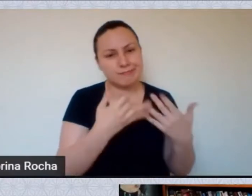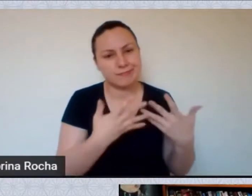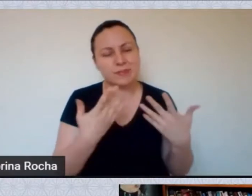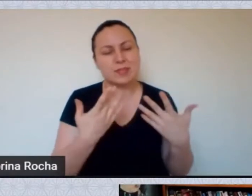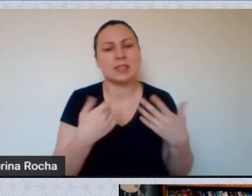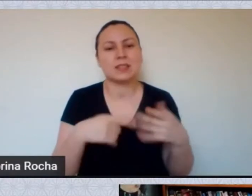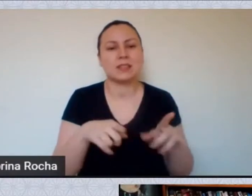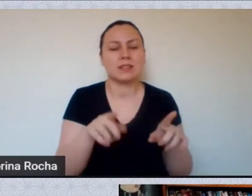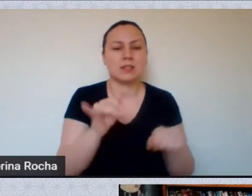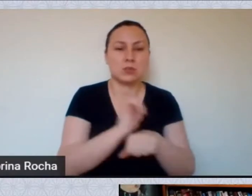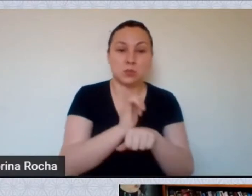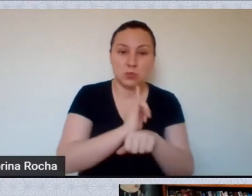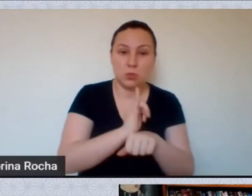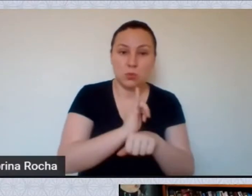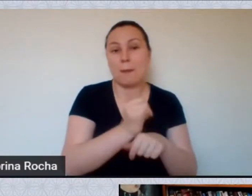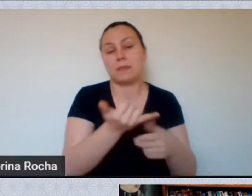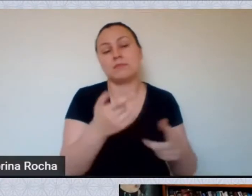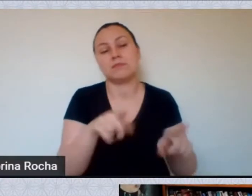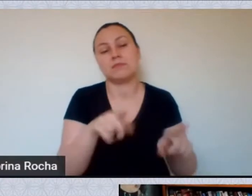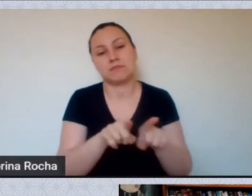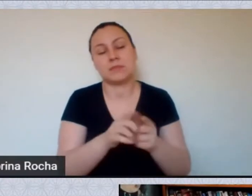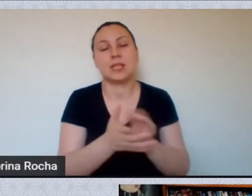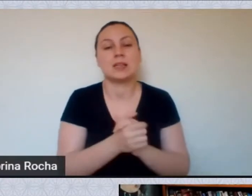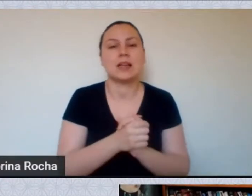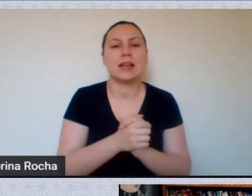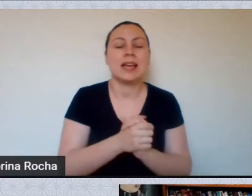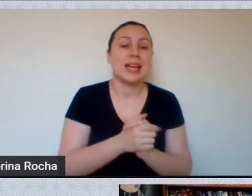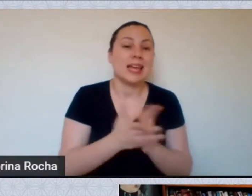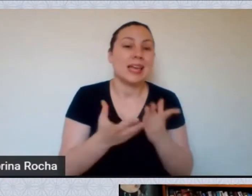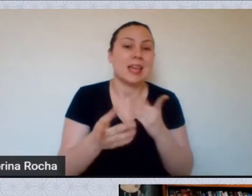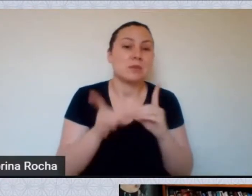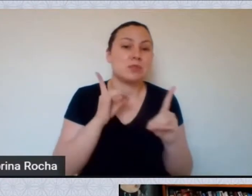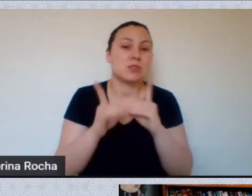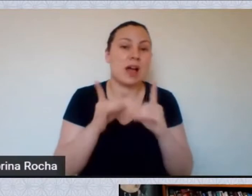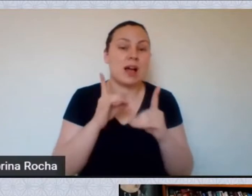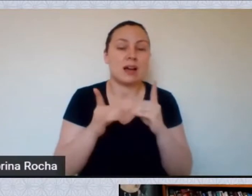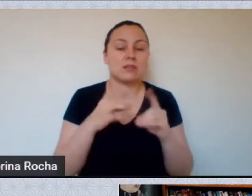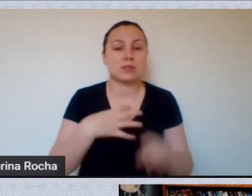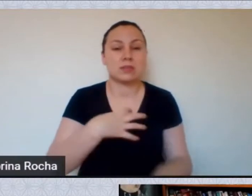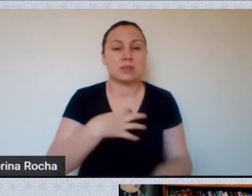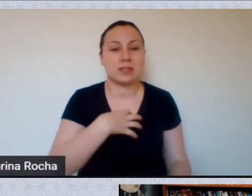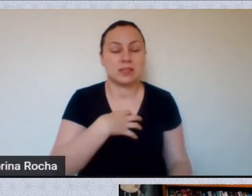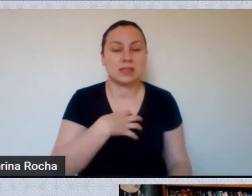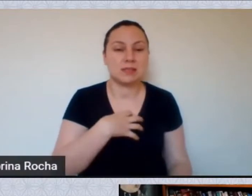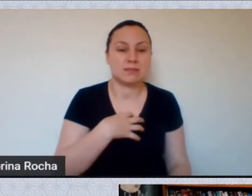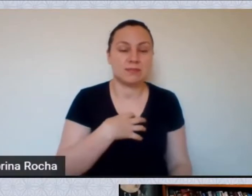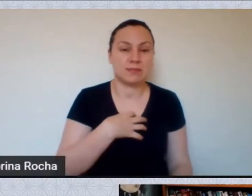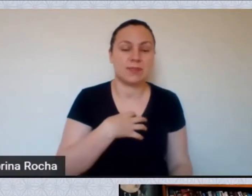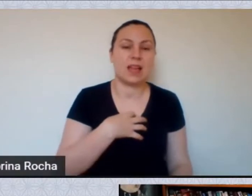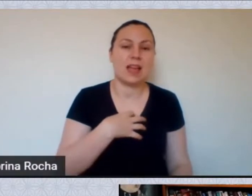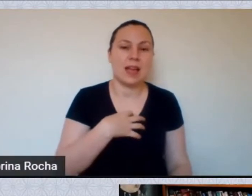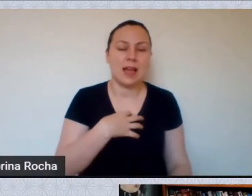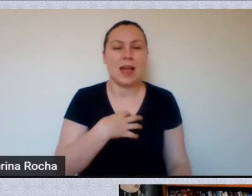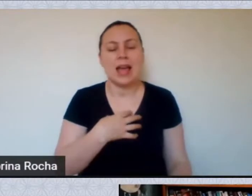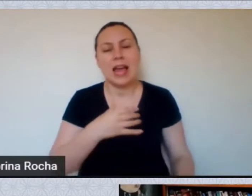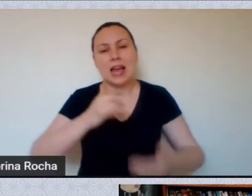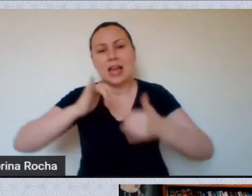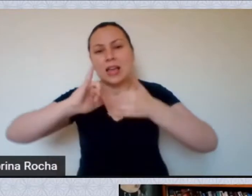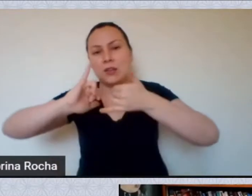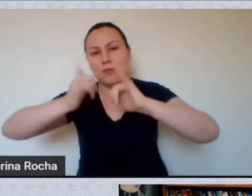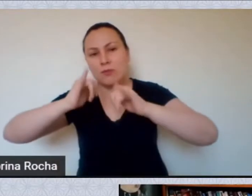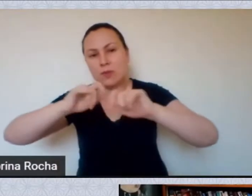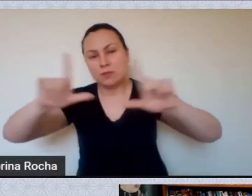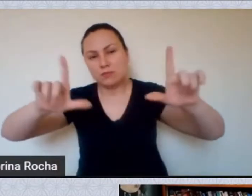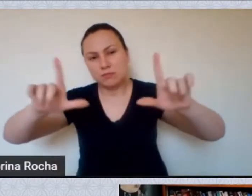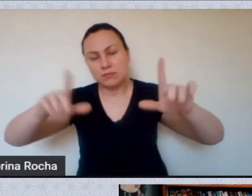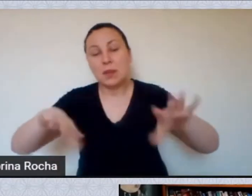esse diálogo da ciência, nem só com a mídia, mas com as pessoas comuns. Uhum. Tá